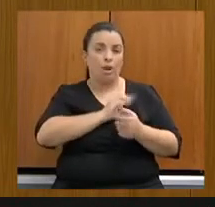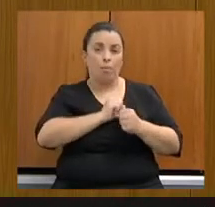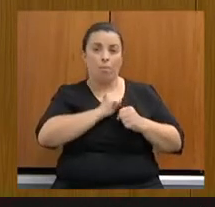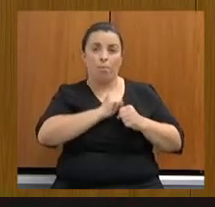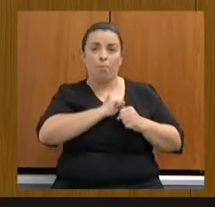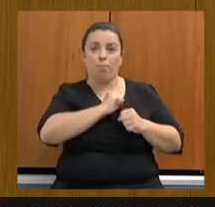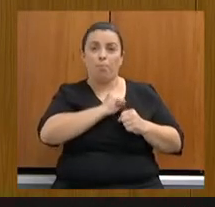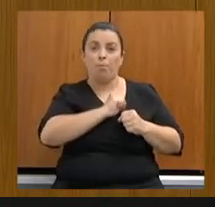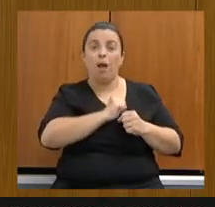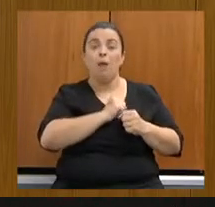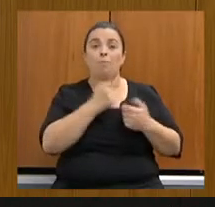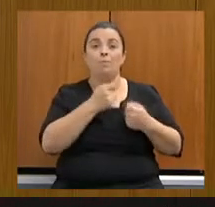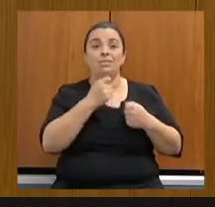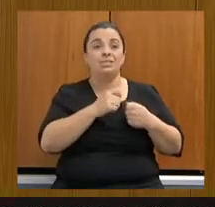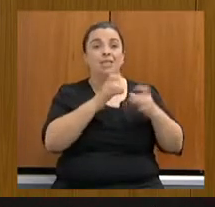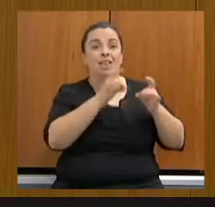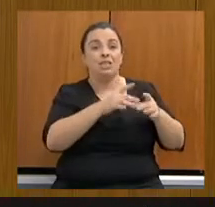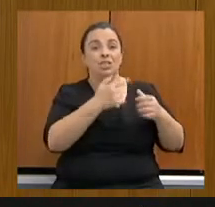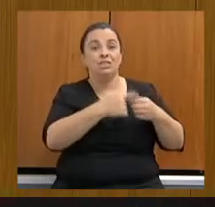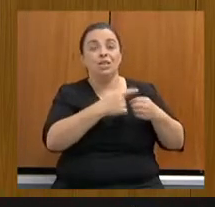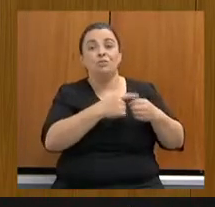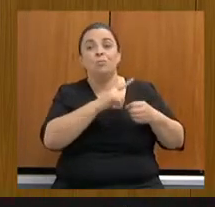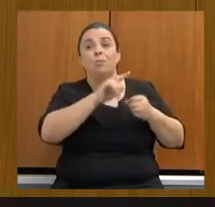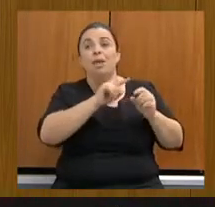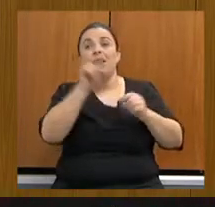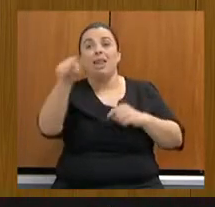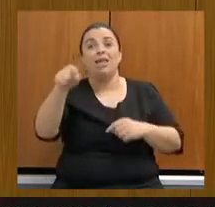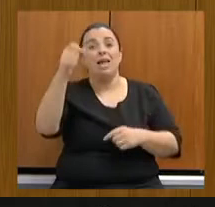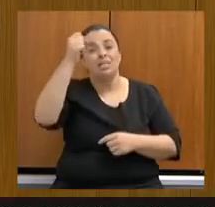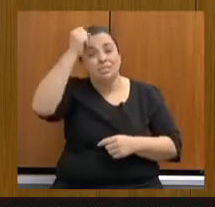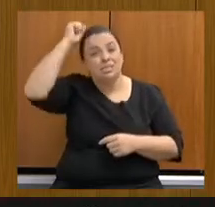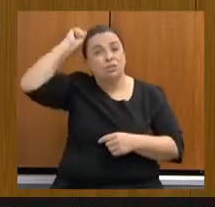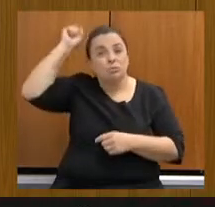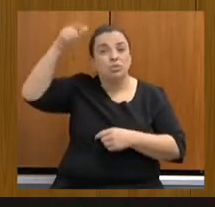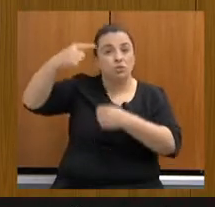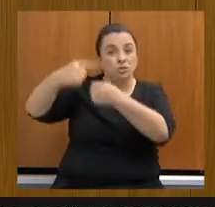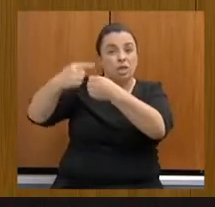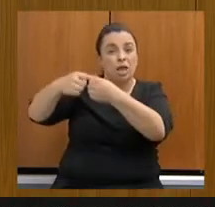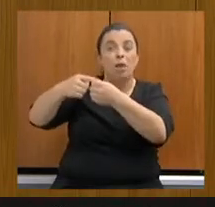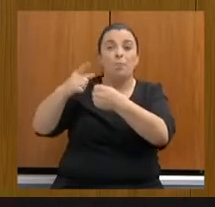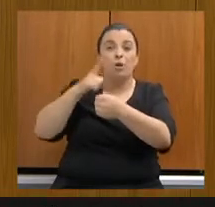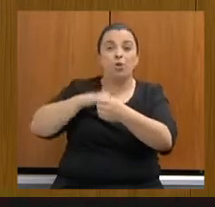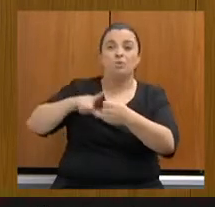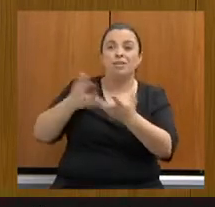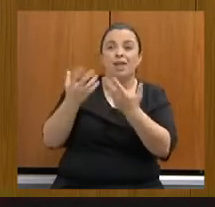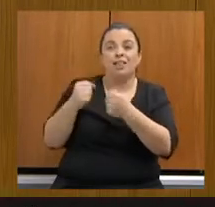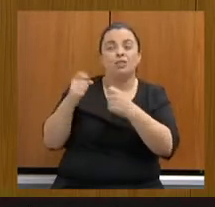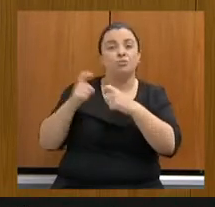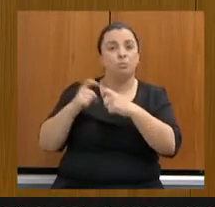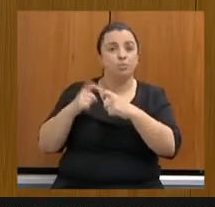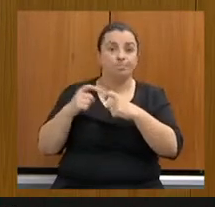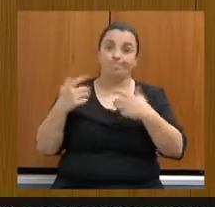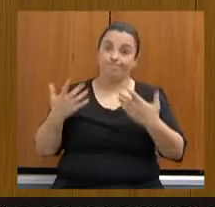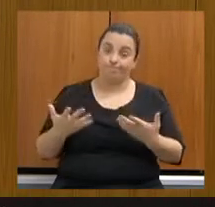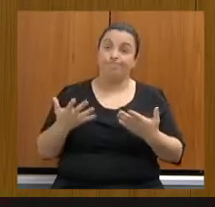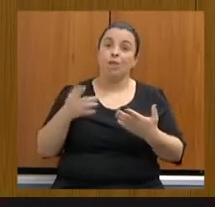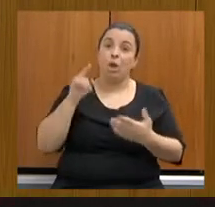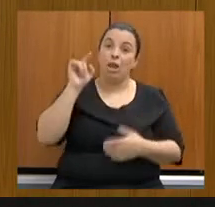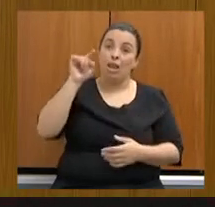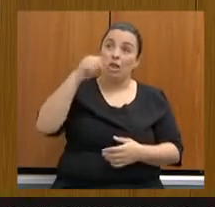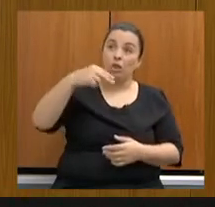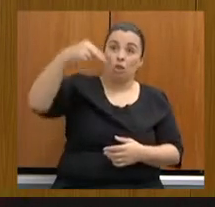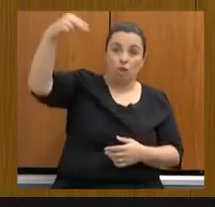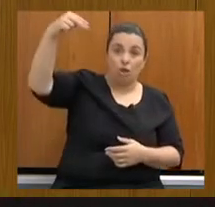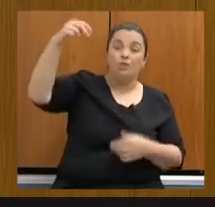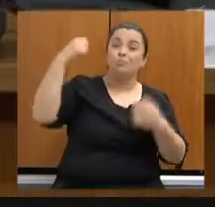ser atendido mas você bastante Paraíso Então se realmente a saúde Noroeste precisa de uma atenção do governo